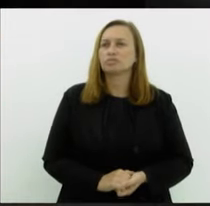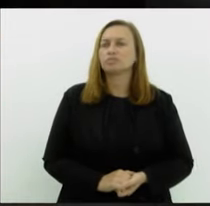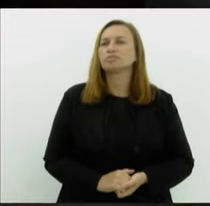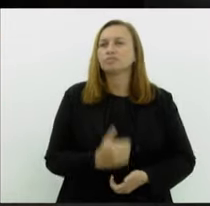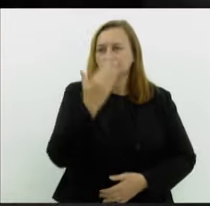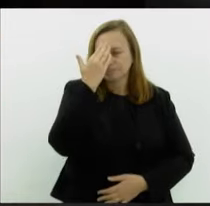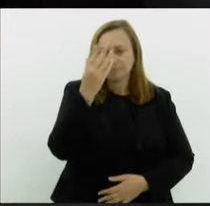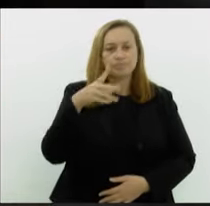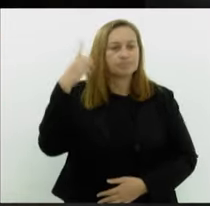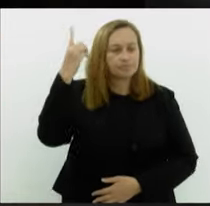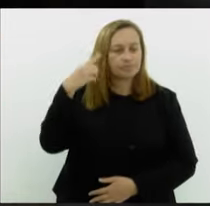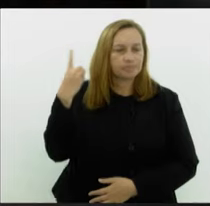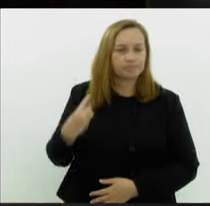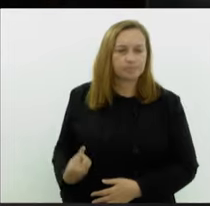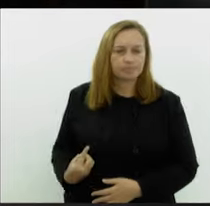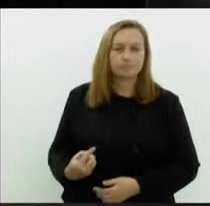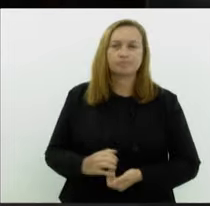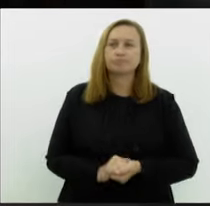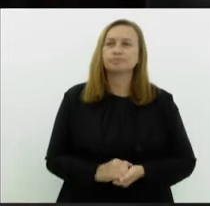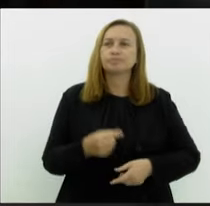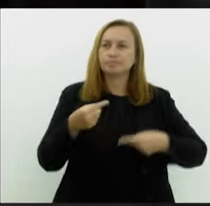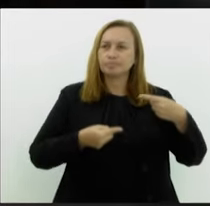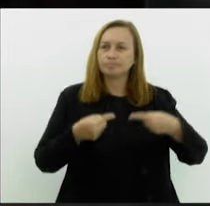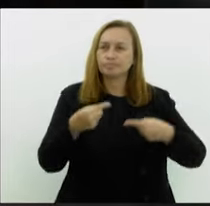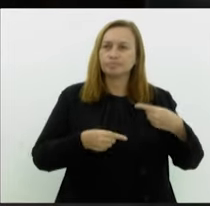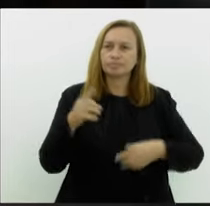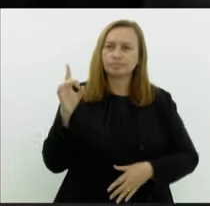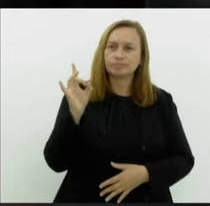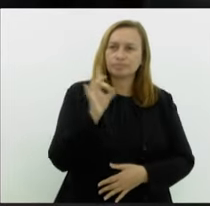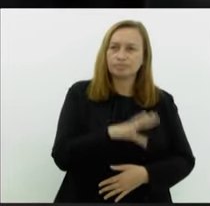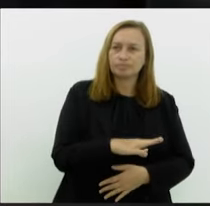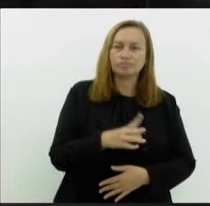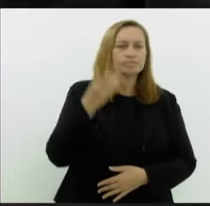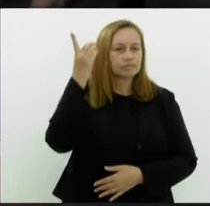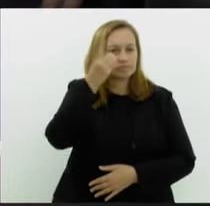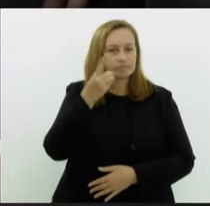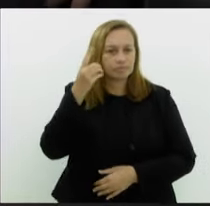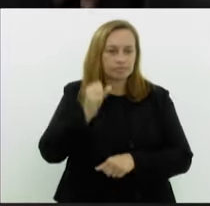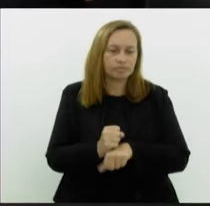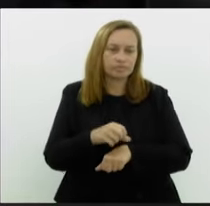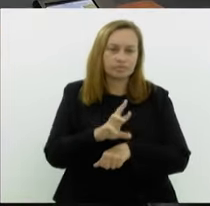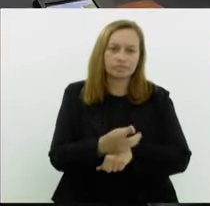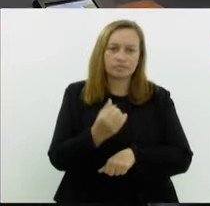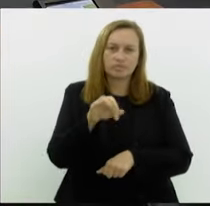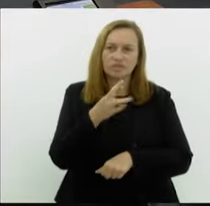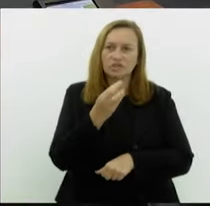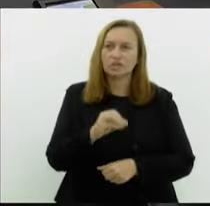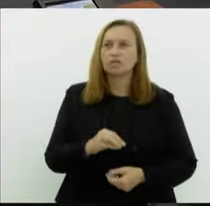Obrigado, deputada Dani. Para discutir, último orador inscrito, deputado doutor Serginho.